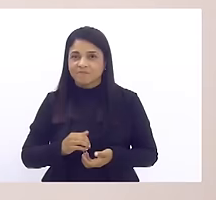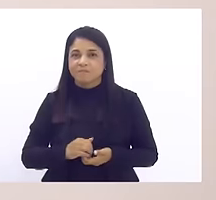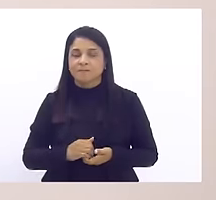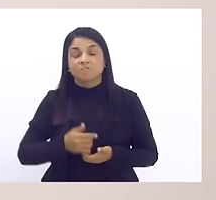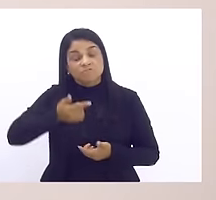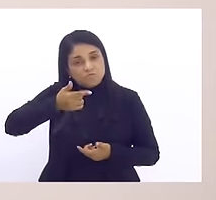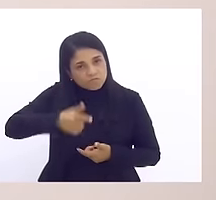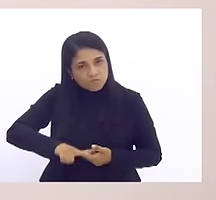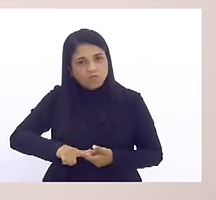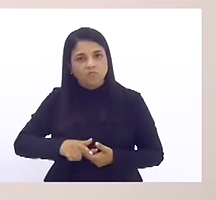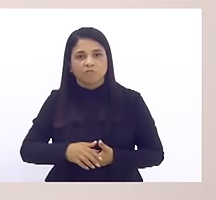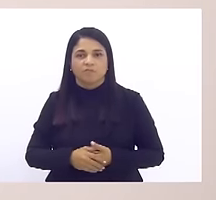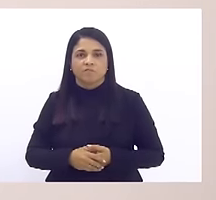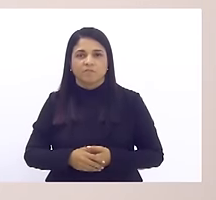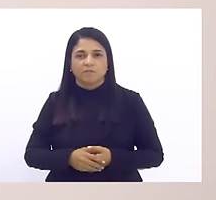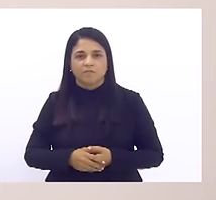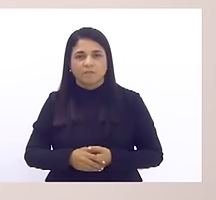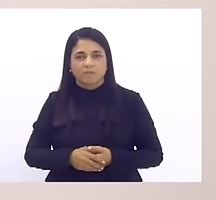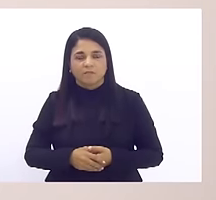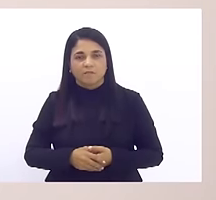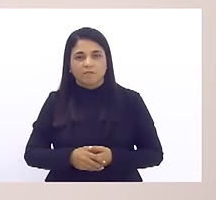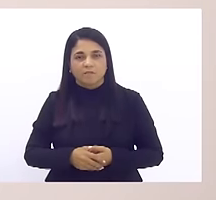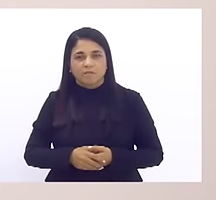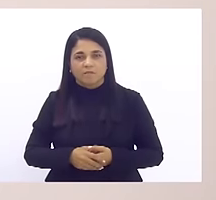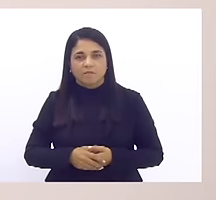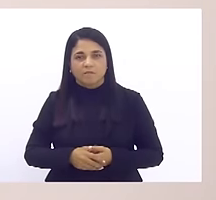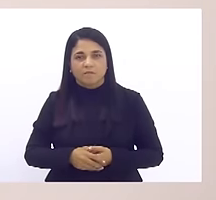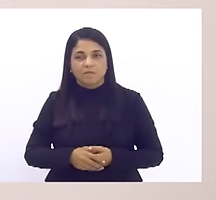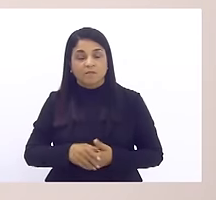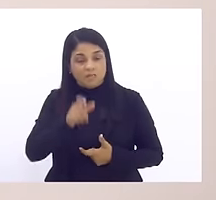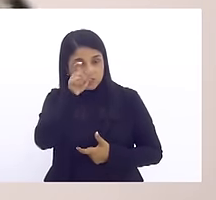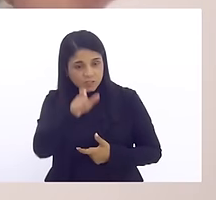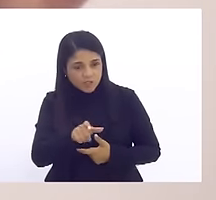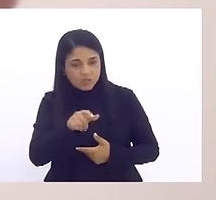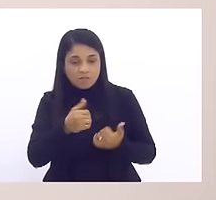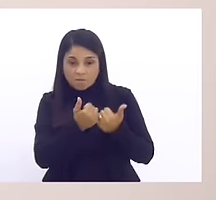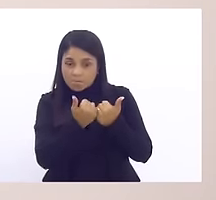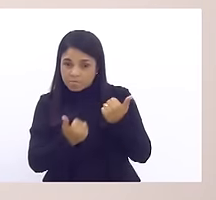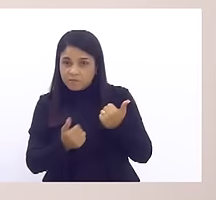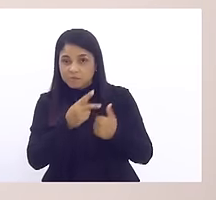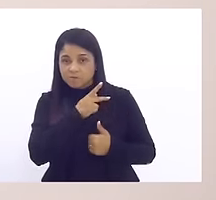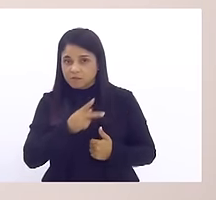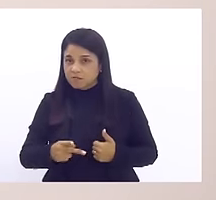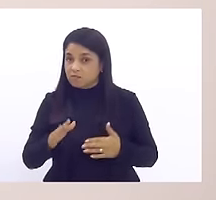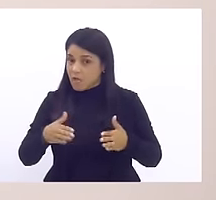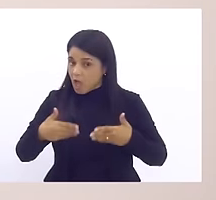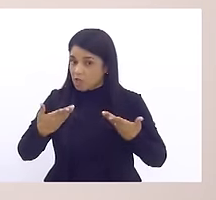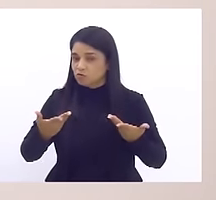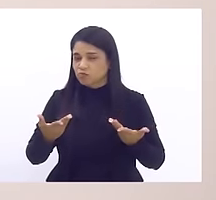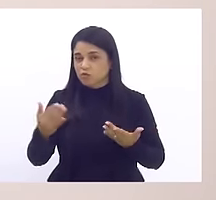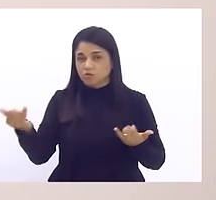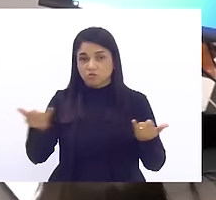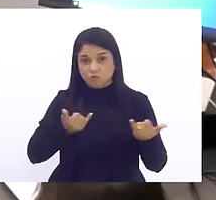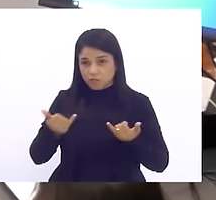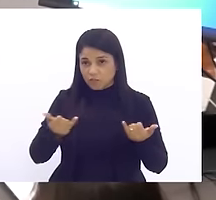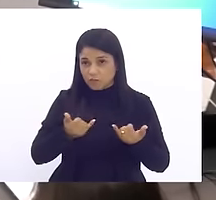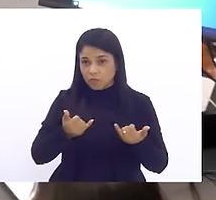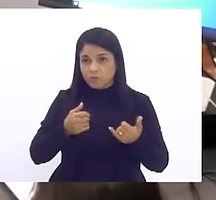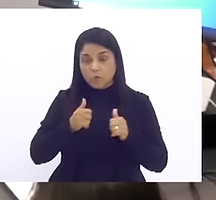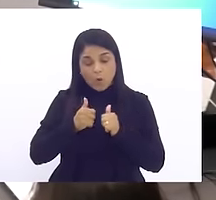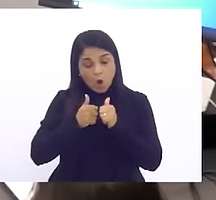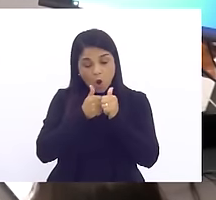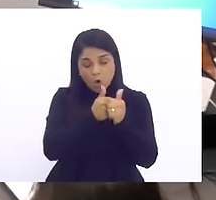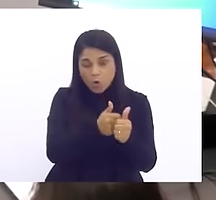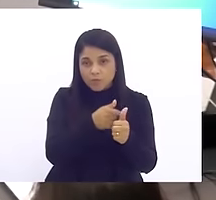mais uma vez mais uma vez a senhora se disse assustada porque a senhora ouviu aqui dentro e eu gostaria de acompanhando